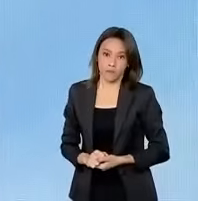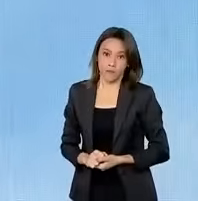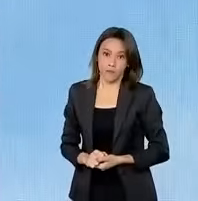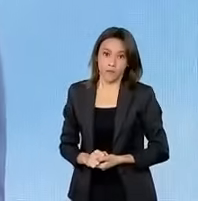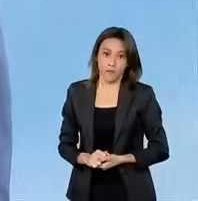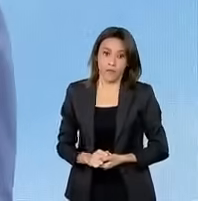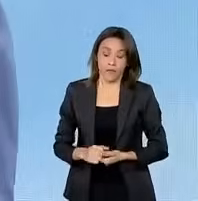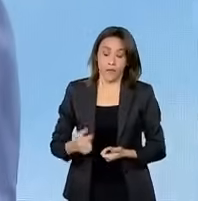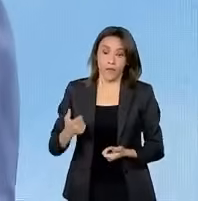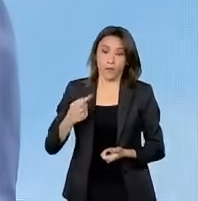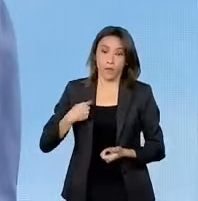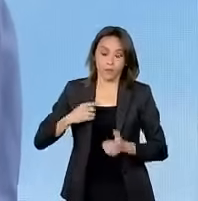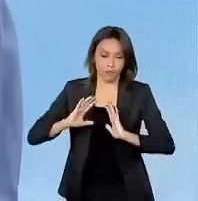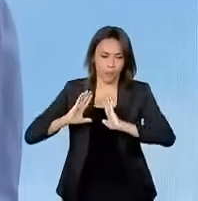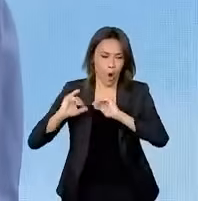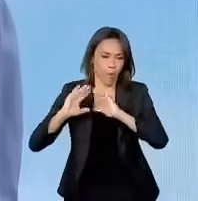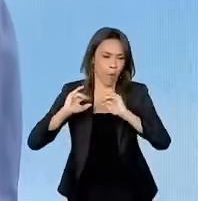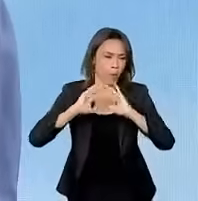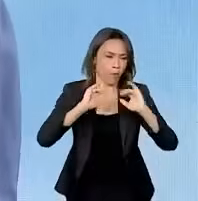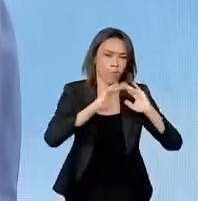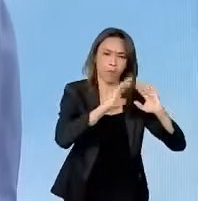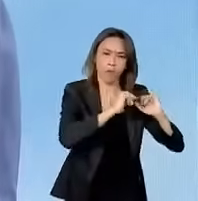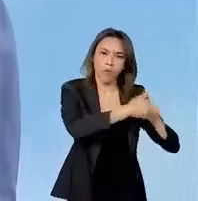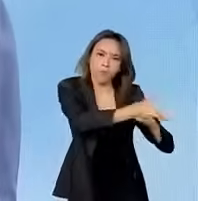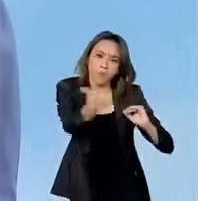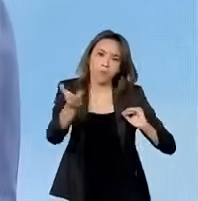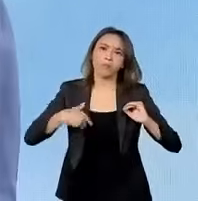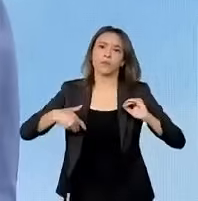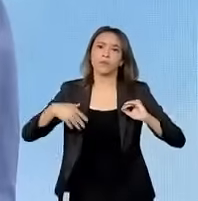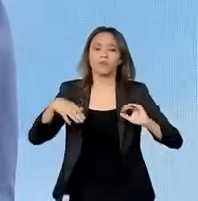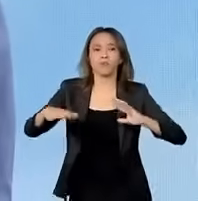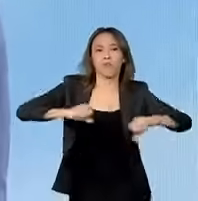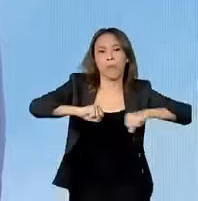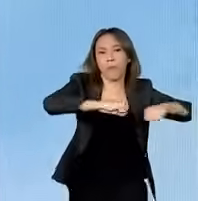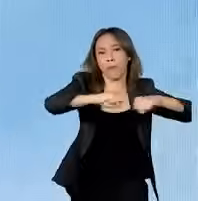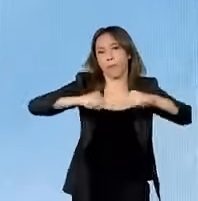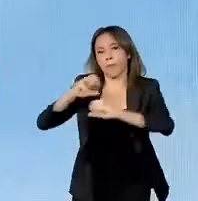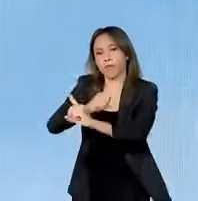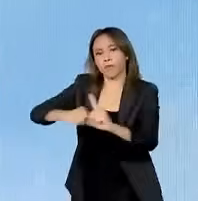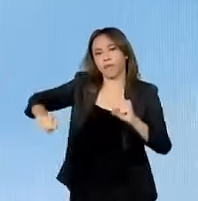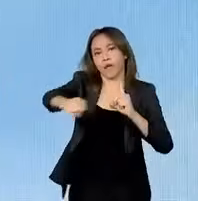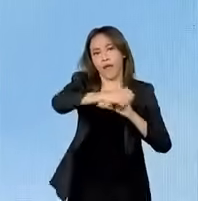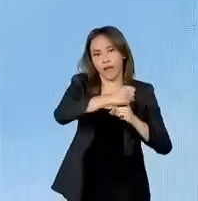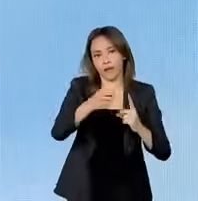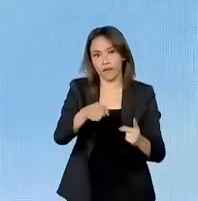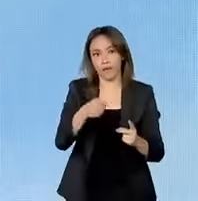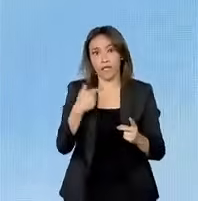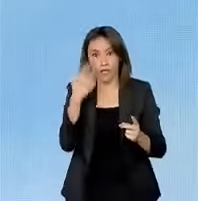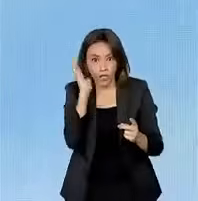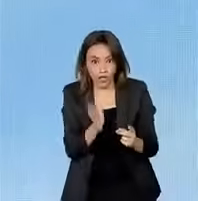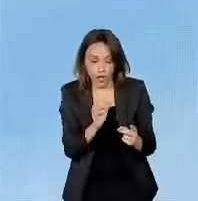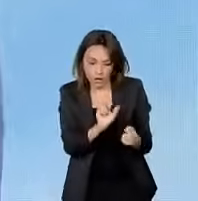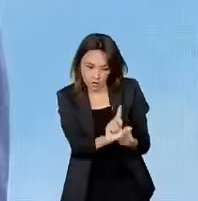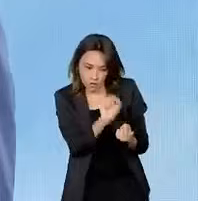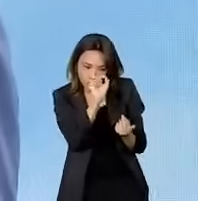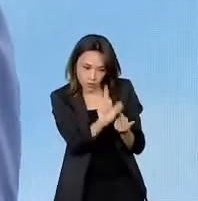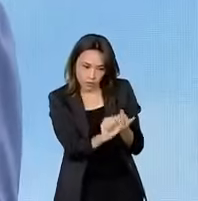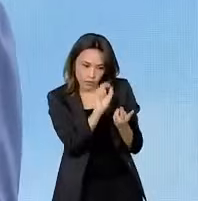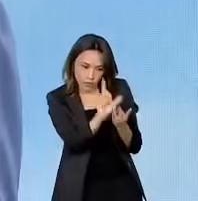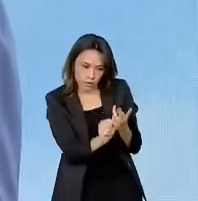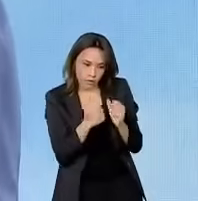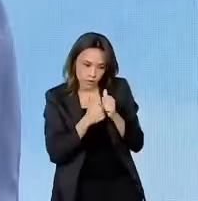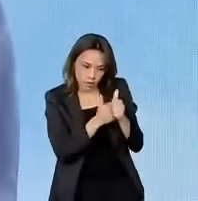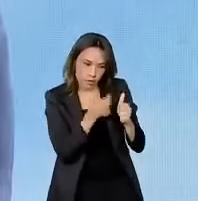das demandas dos movimentos sociais organizados que passaram pela seleção, que entraram dentro